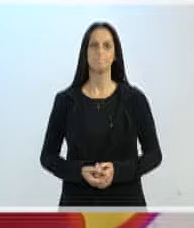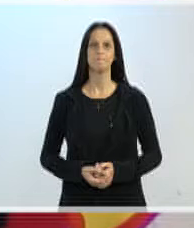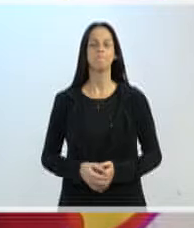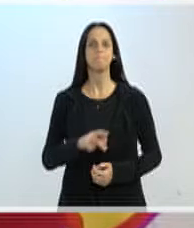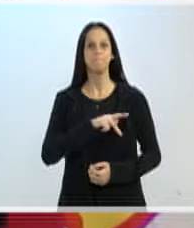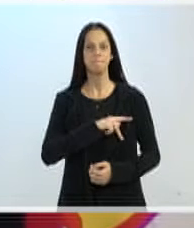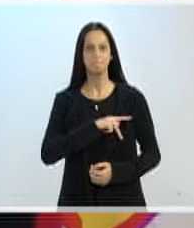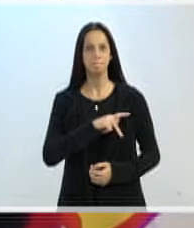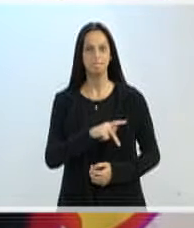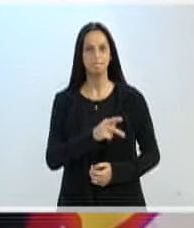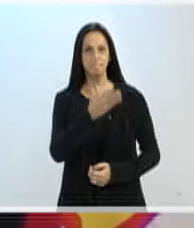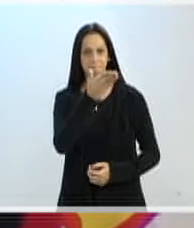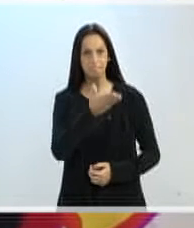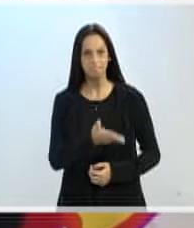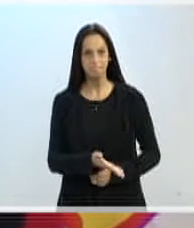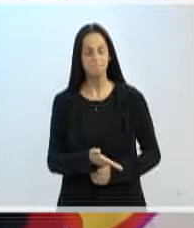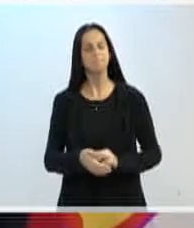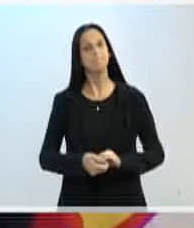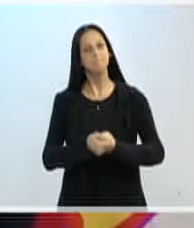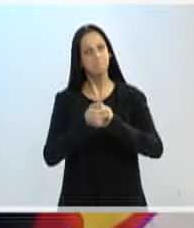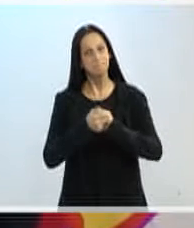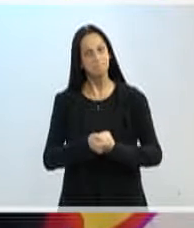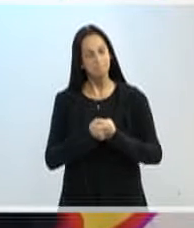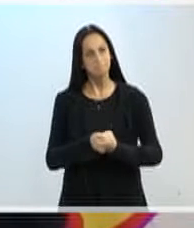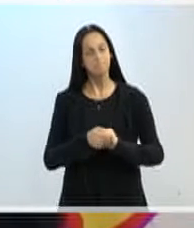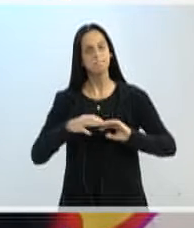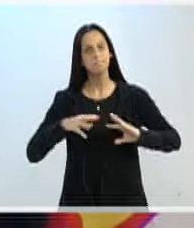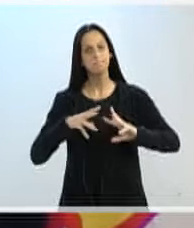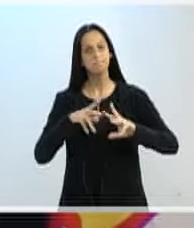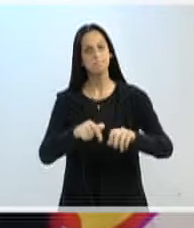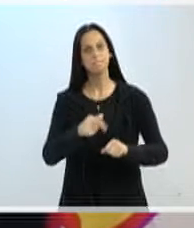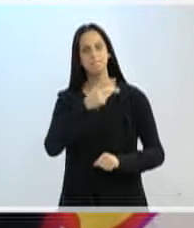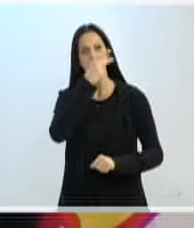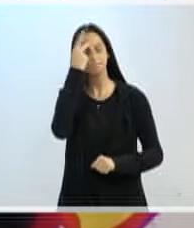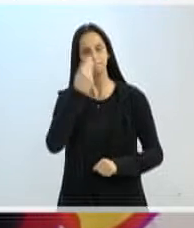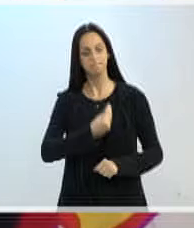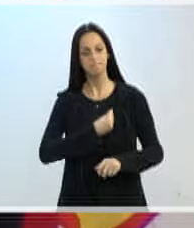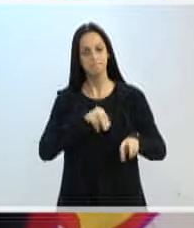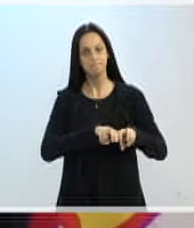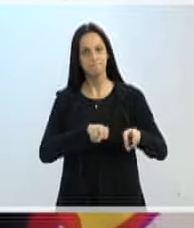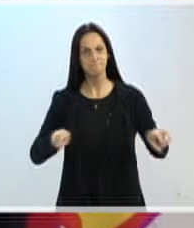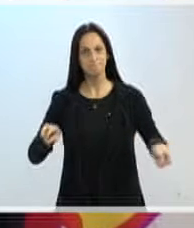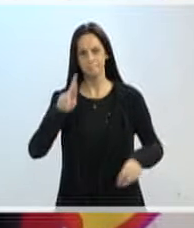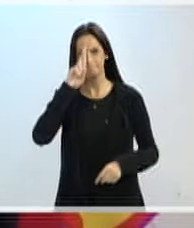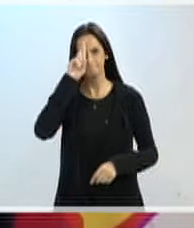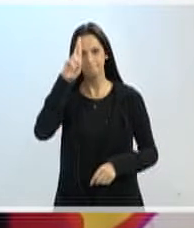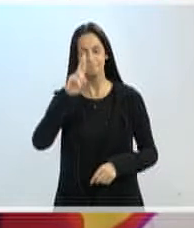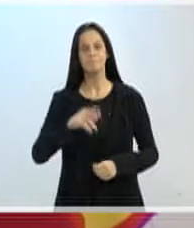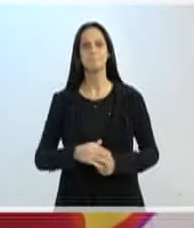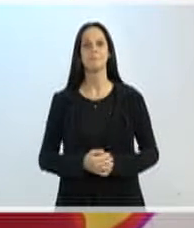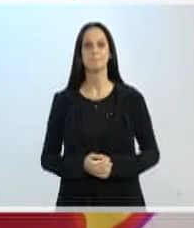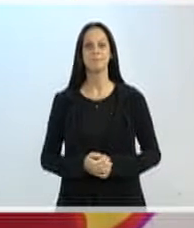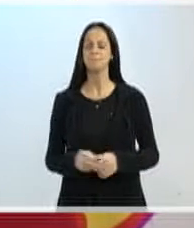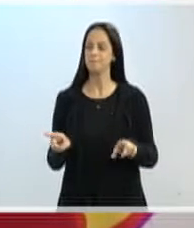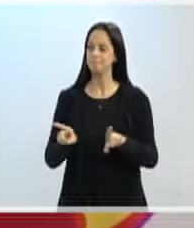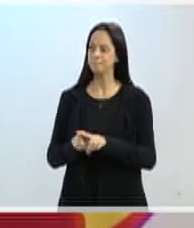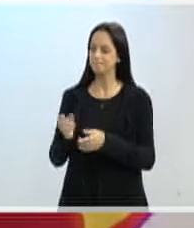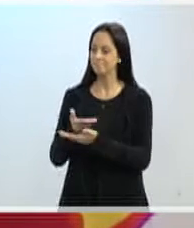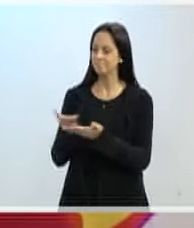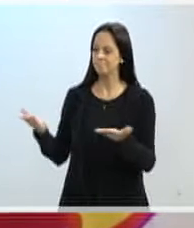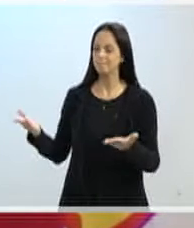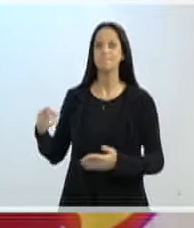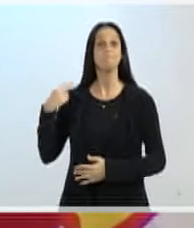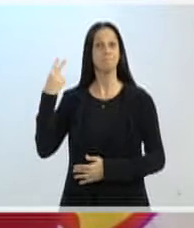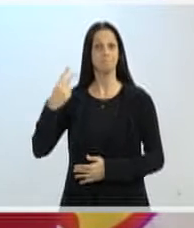Senhor presidente, na sua pessoa, cumprimento a todos os membros da mesa, diretora, senhores